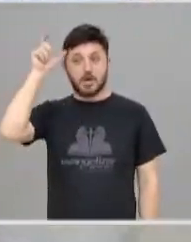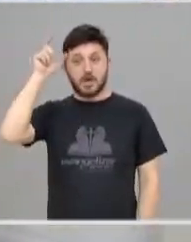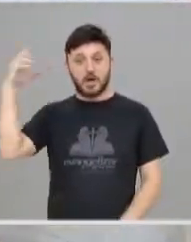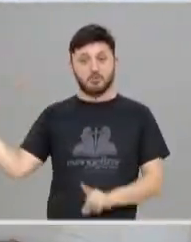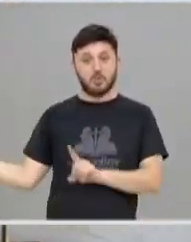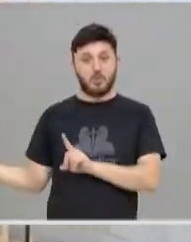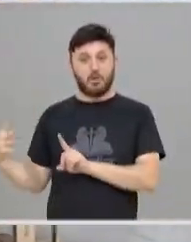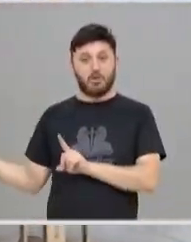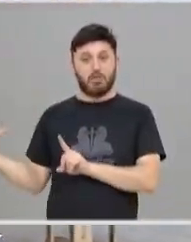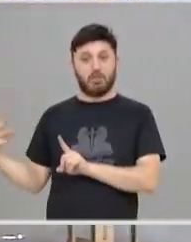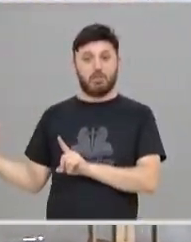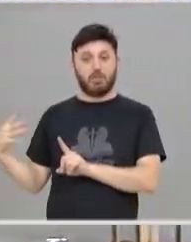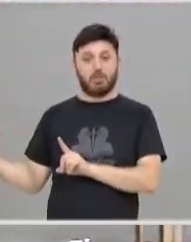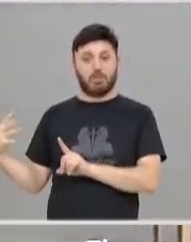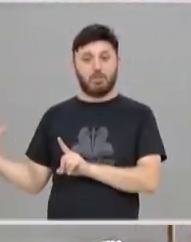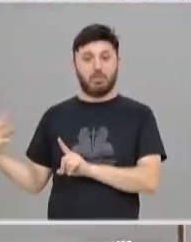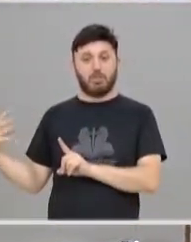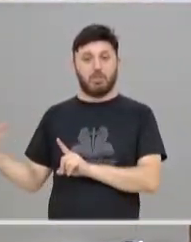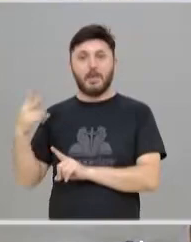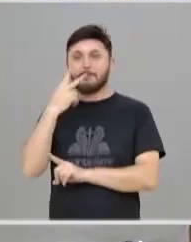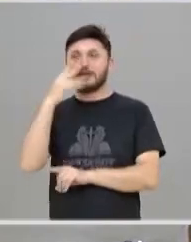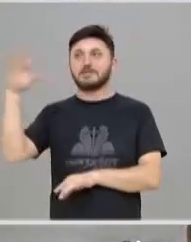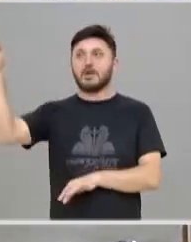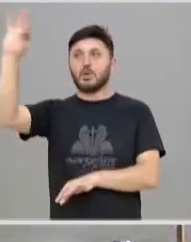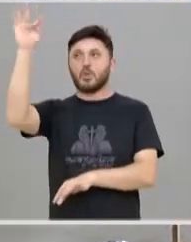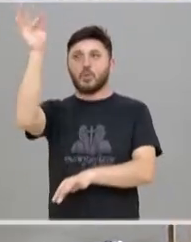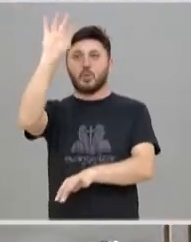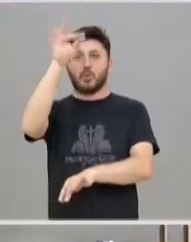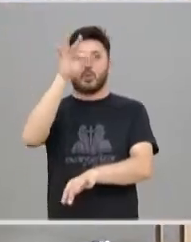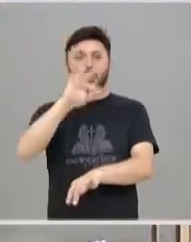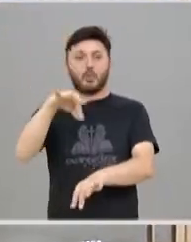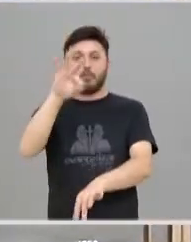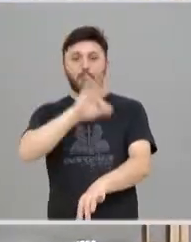é como um maribondo que cria